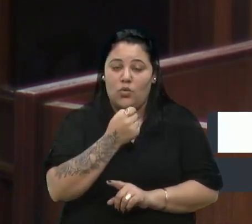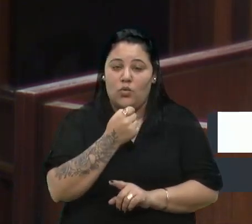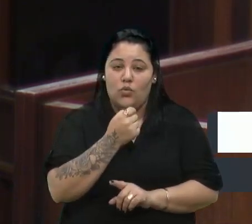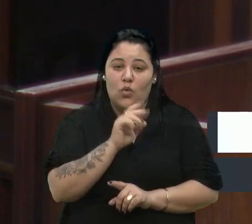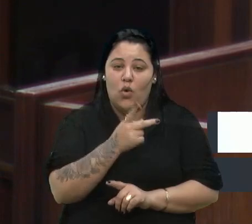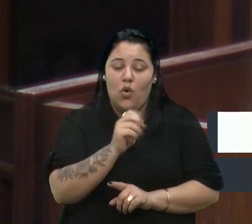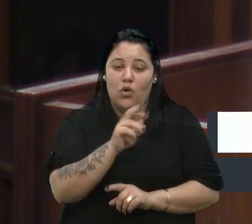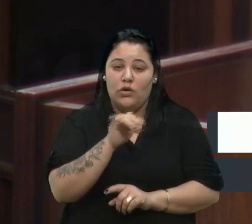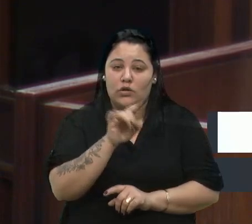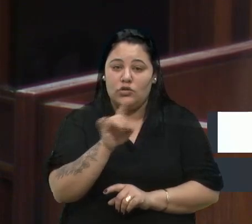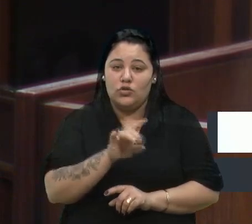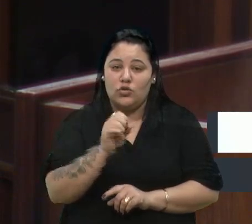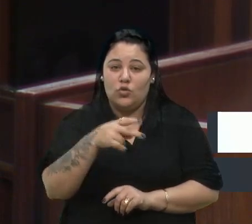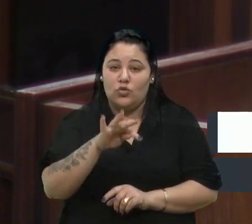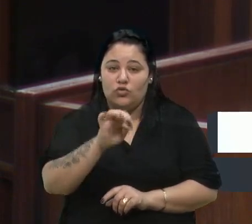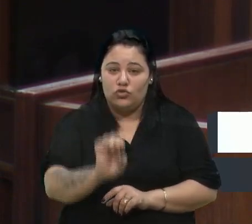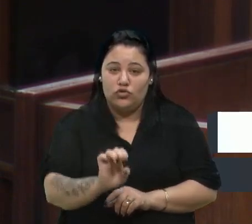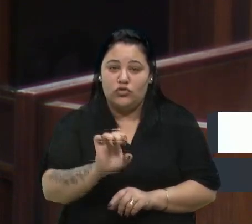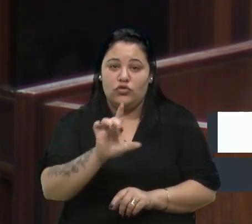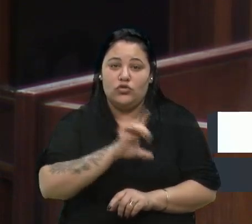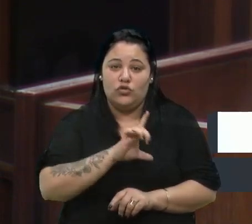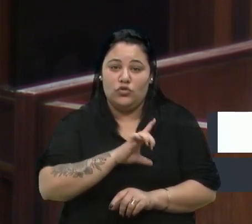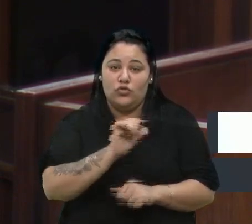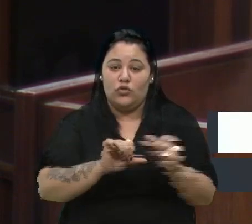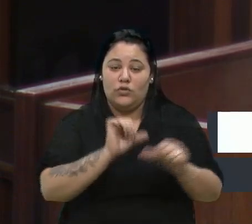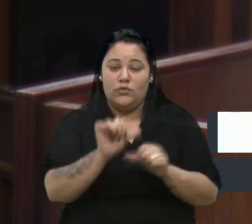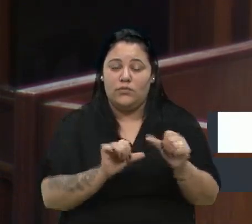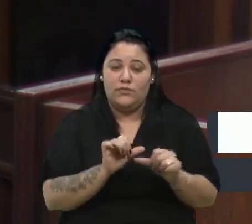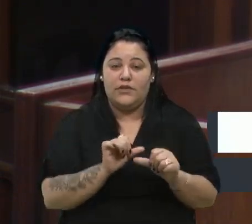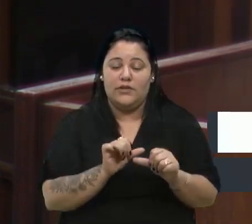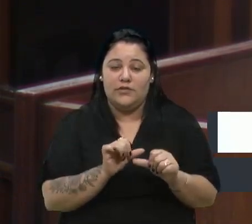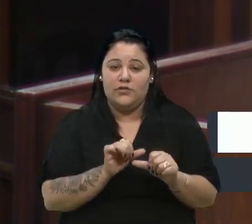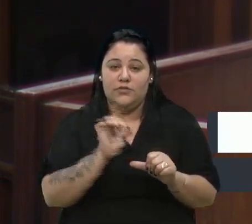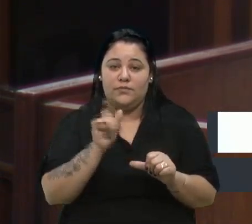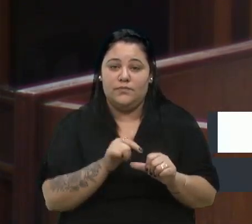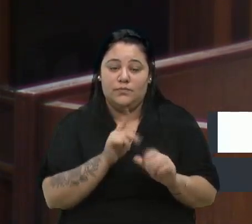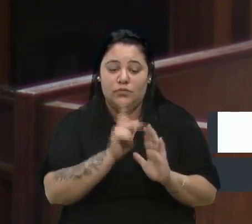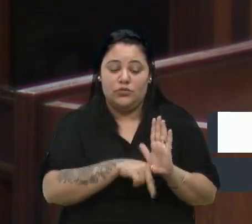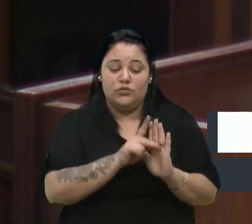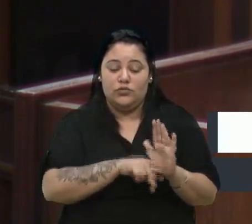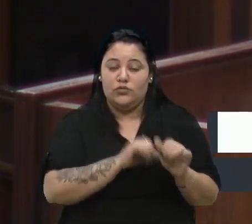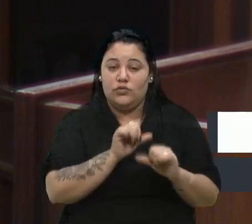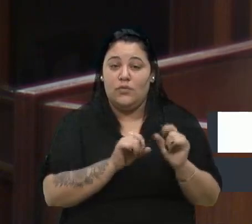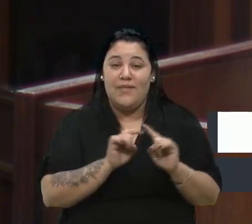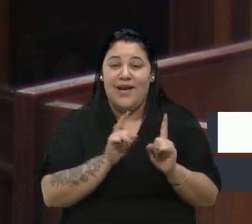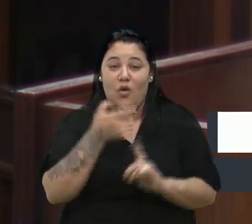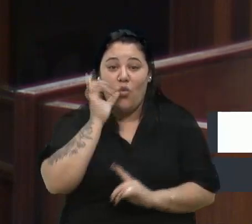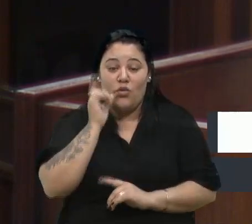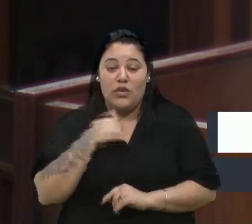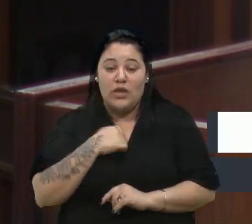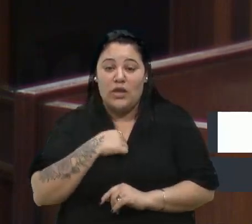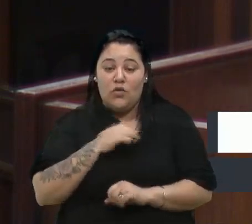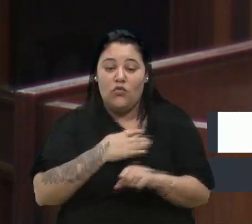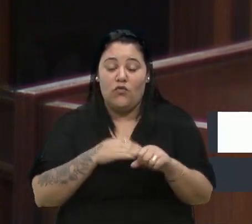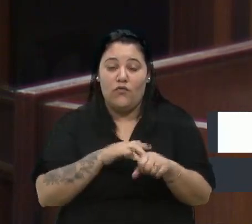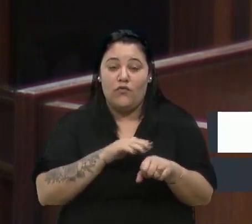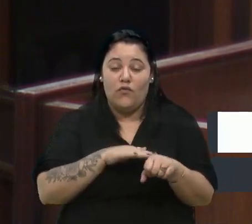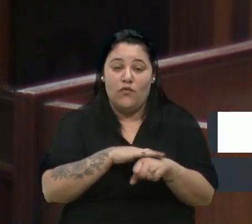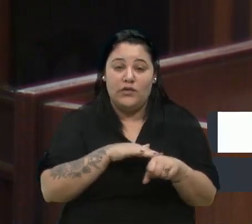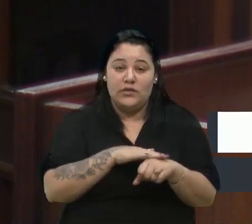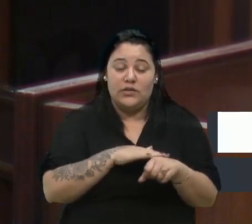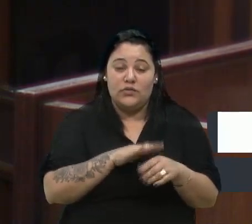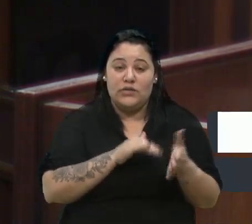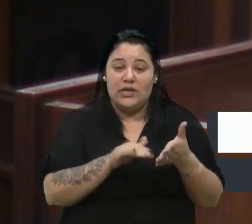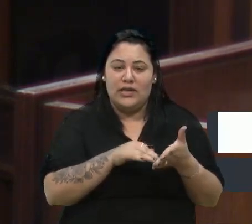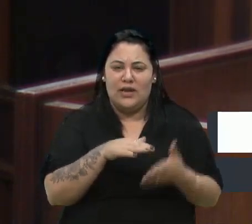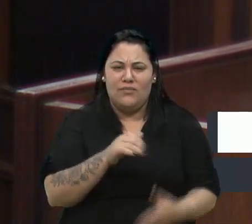portanto, de forma modular, então não temos nada de projetos. Mas ontem, eu conversando com o Matheus,